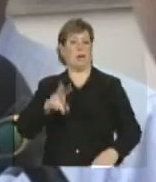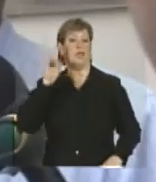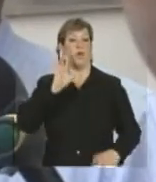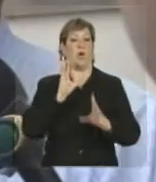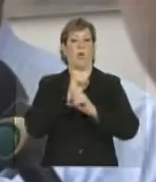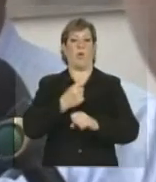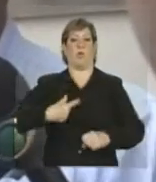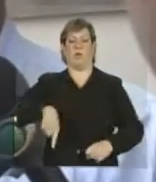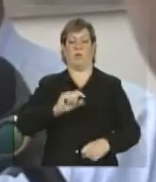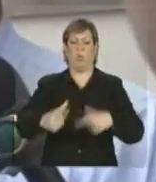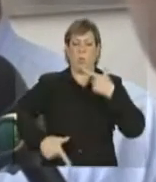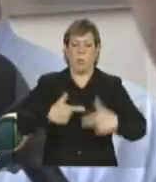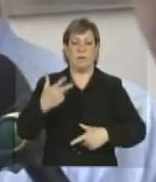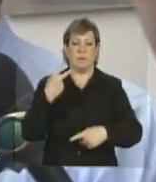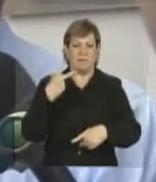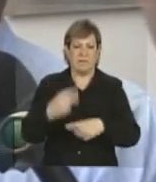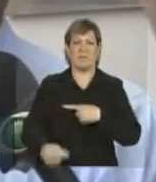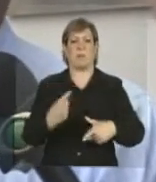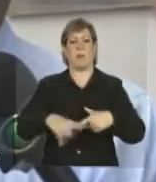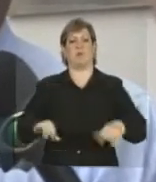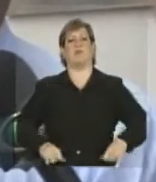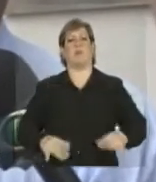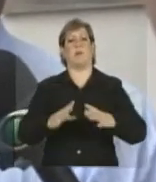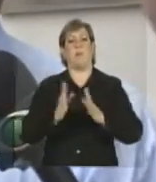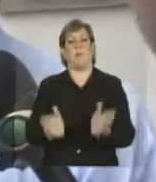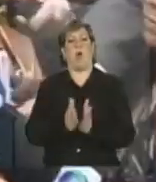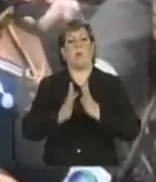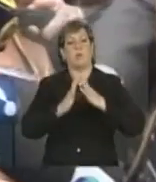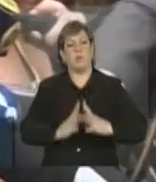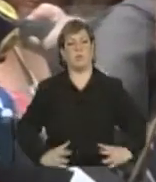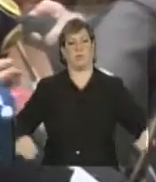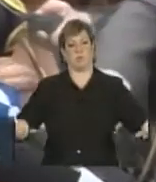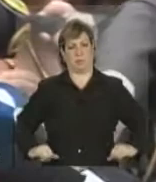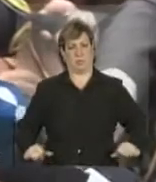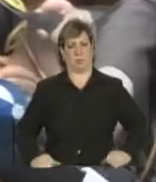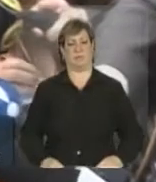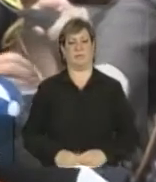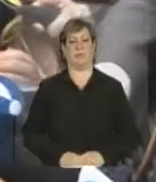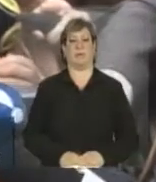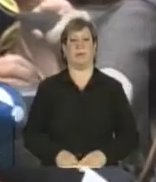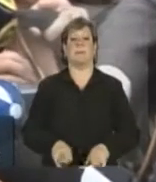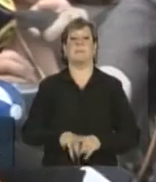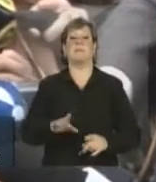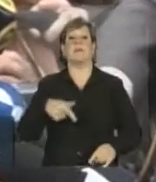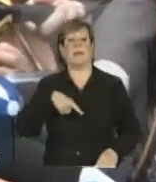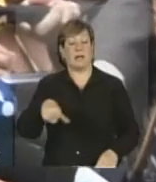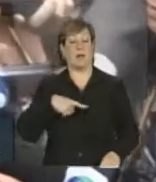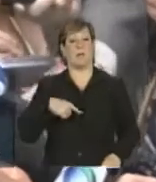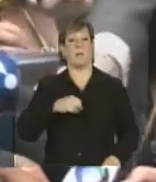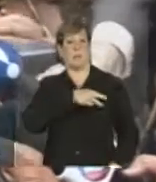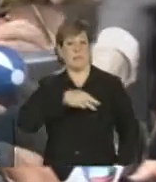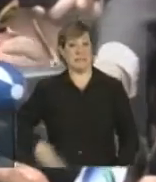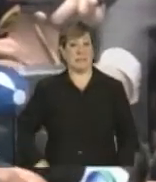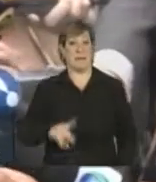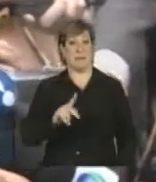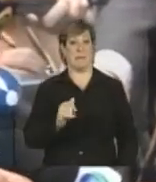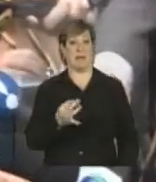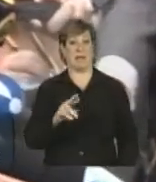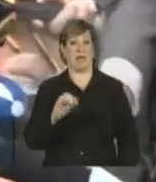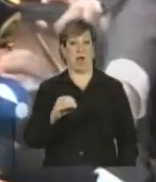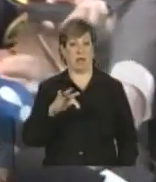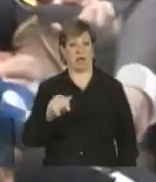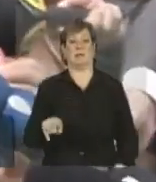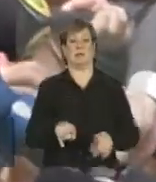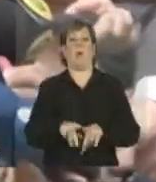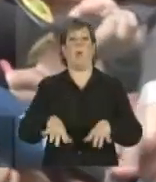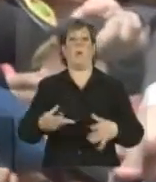economia, o combate à pobreza e o avanço nas relações diplomáticas. Já o ministro das Relações Exteriores, Antônio Patriota, ao falar